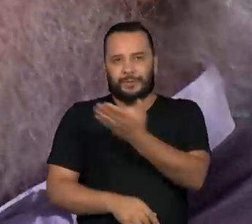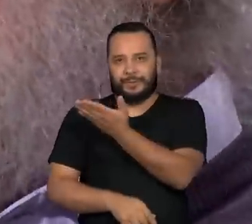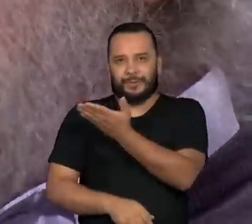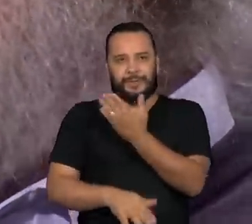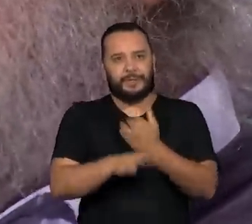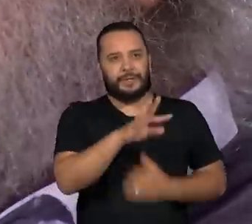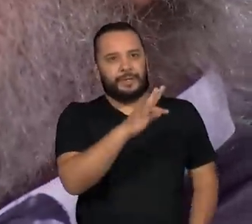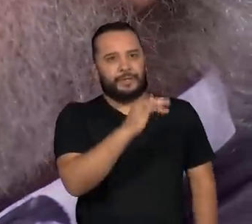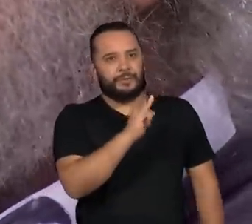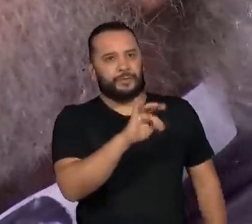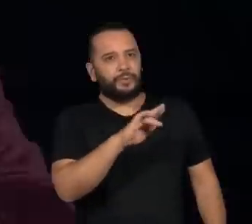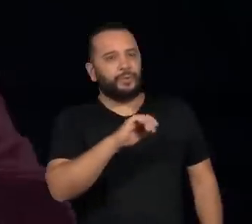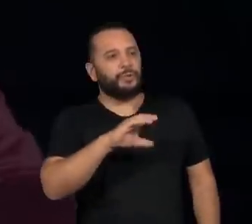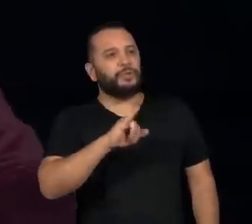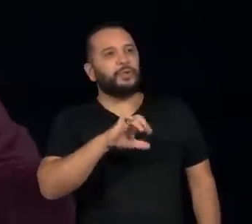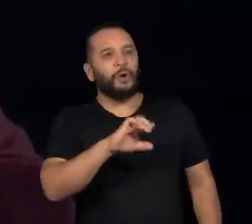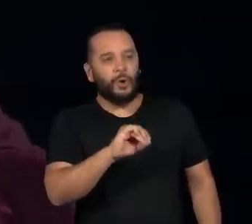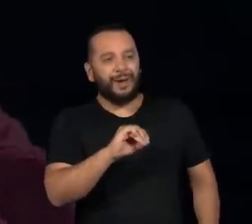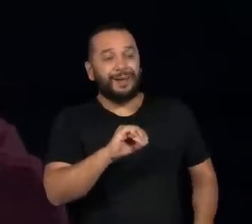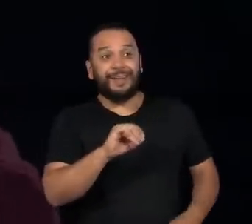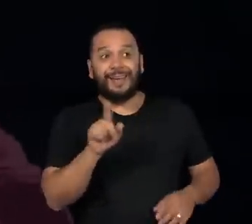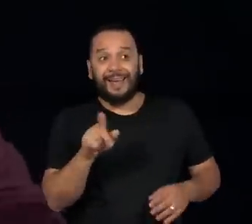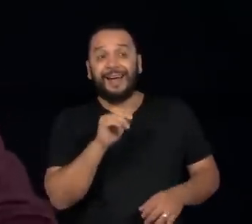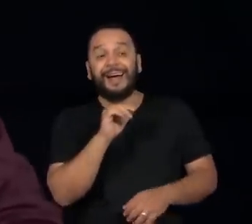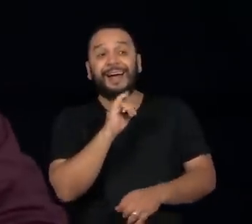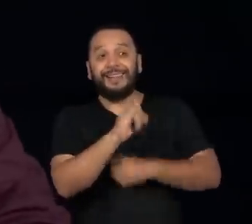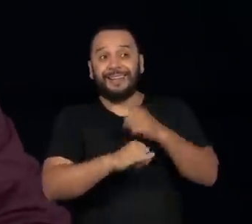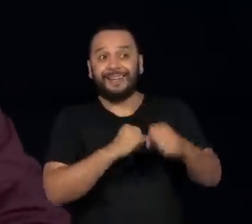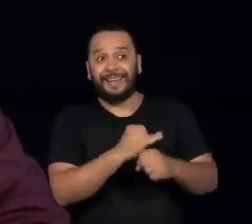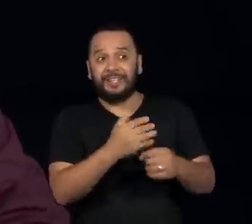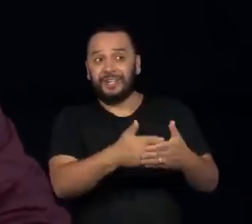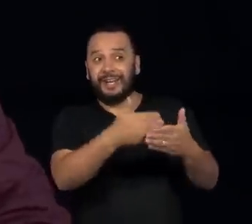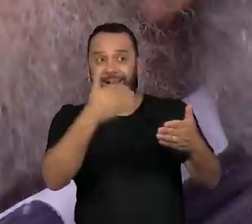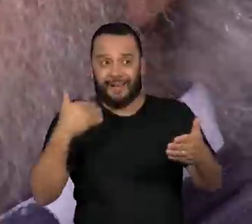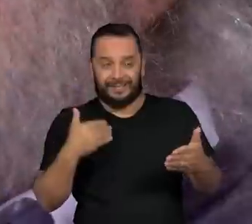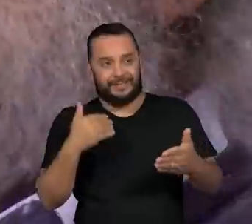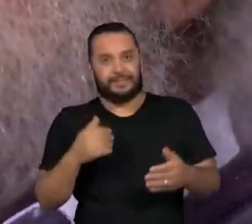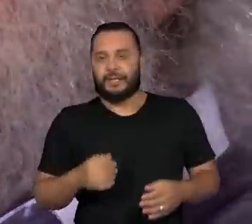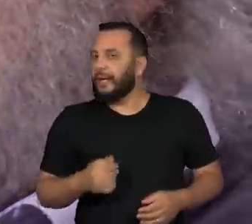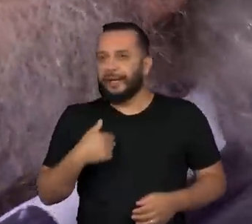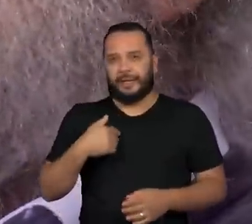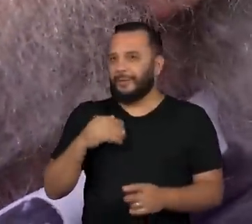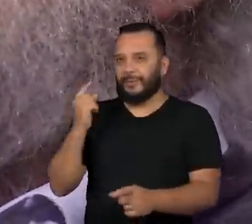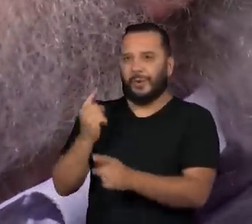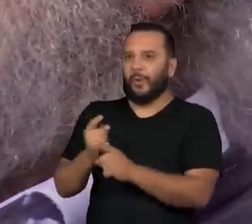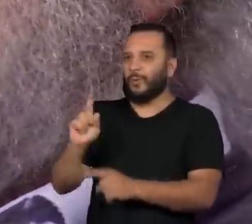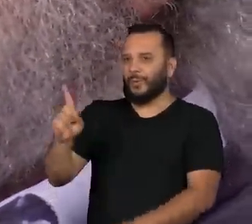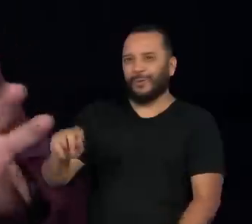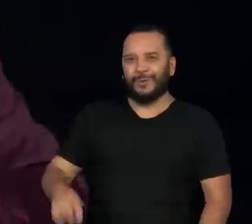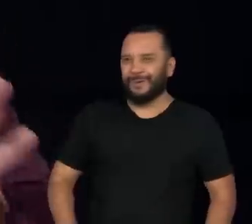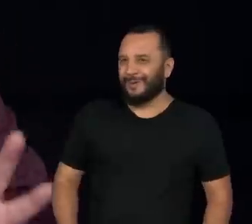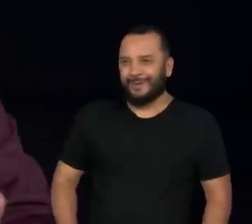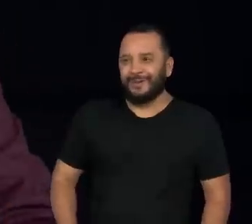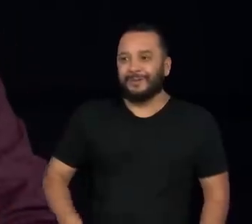pré internet aí você teve meio que ensinar ele não é isso não localizou imediatamente